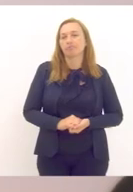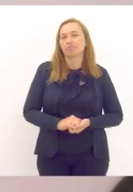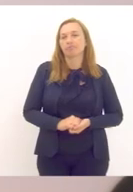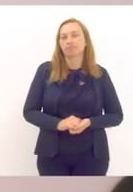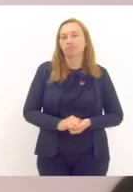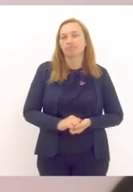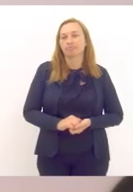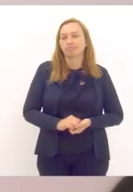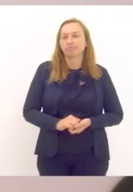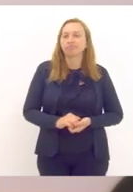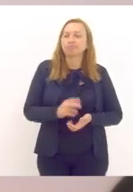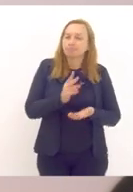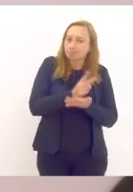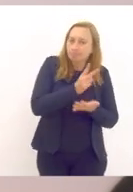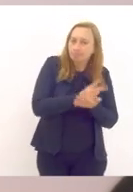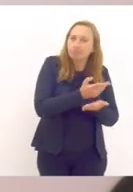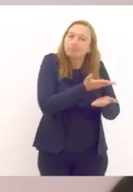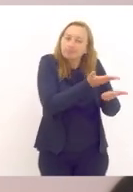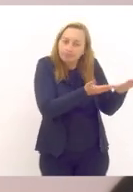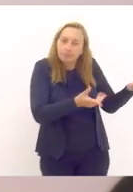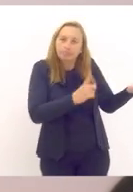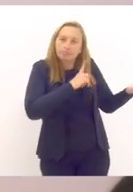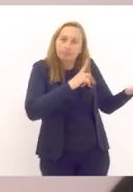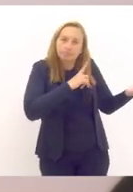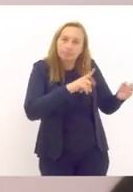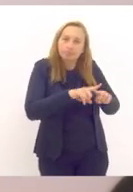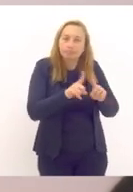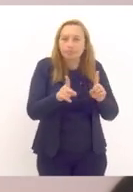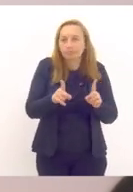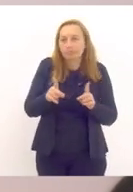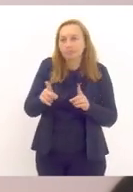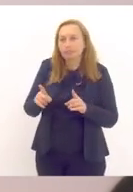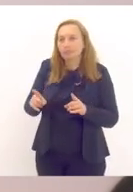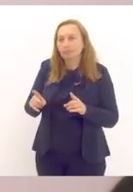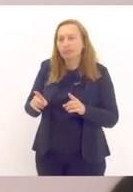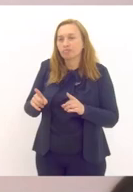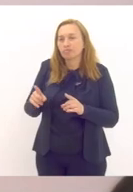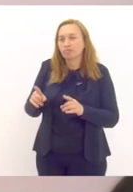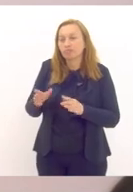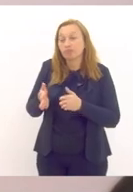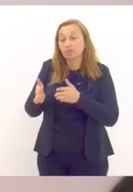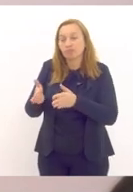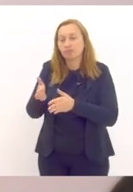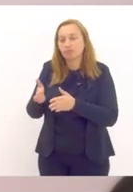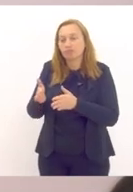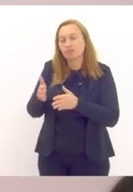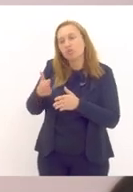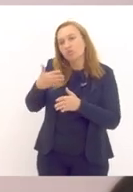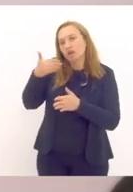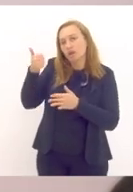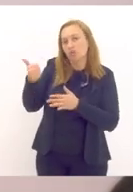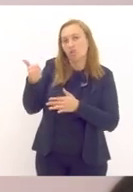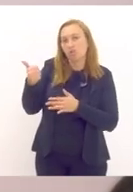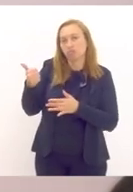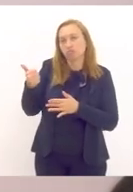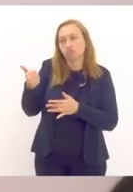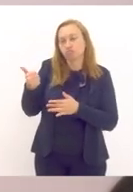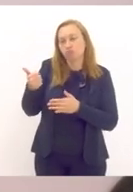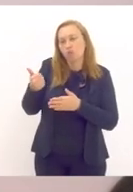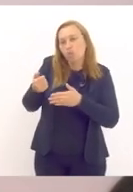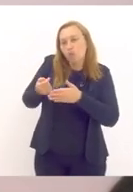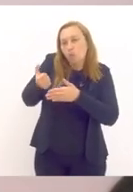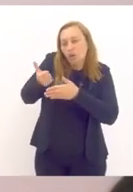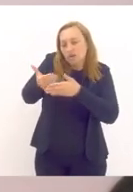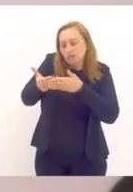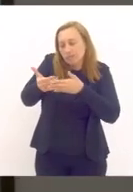de alguma maneira, apesar das perdas que nós tivemos, sendo um cenário um pouquinho melhor e de tal forma que chegou próximo